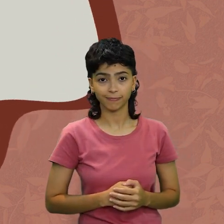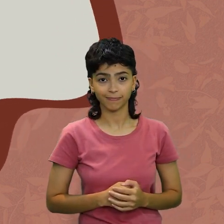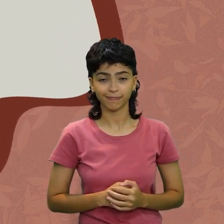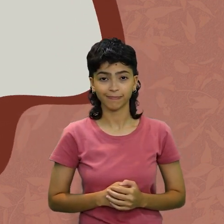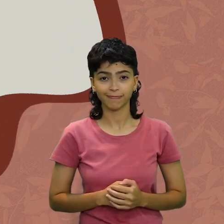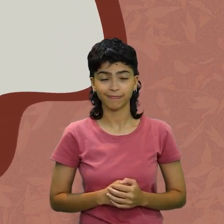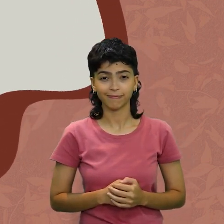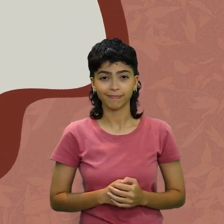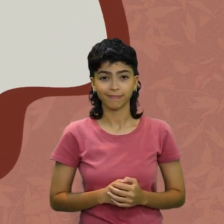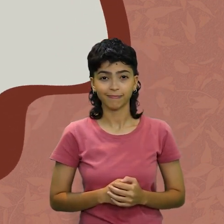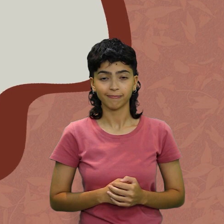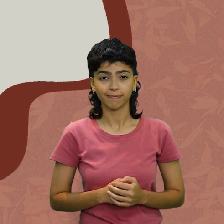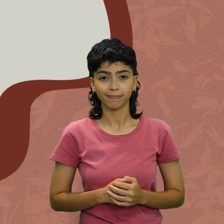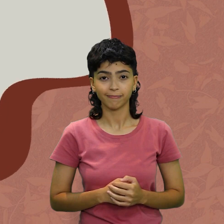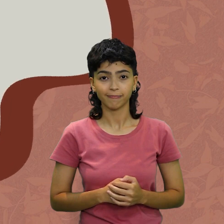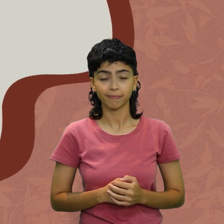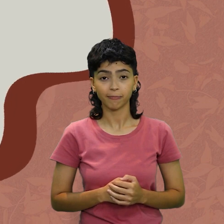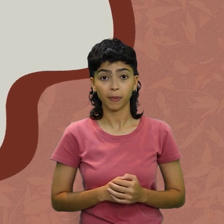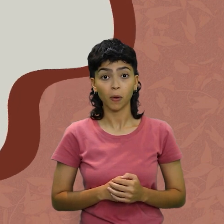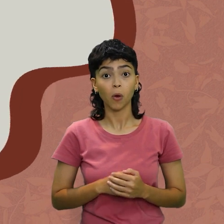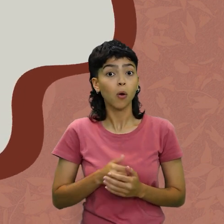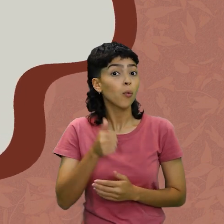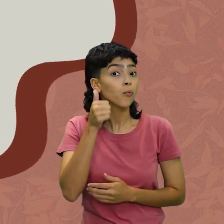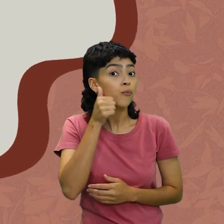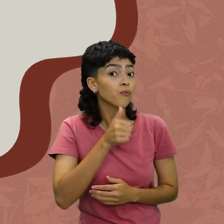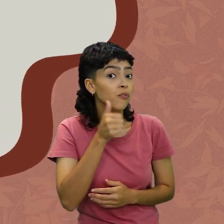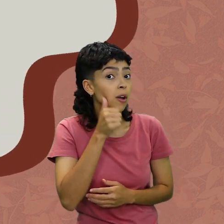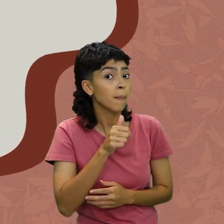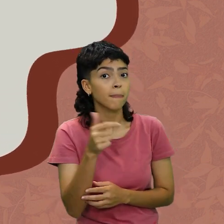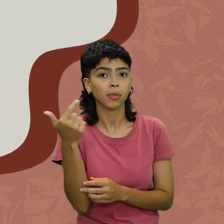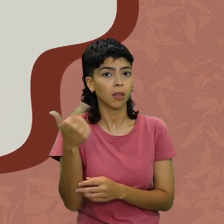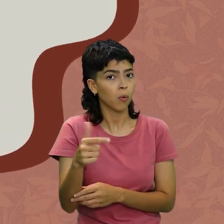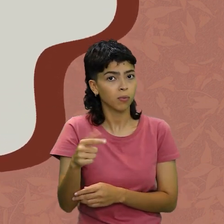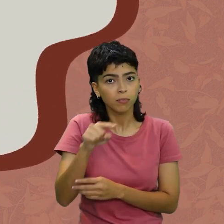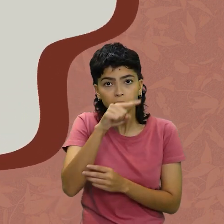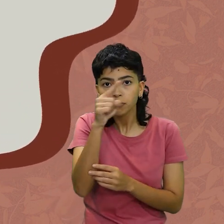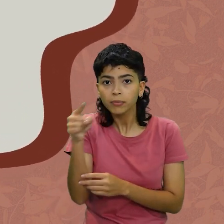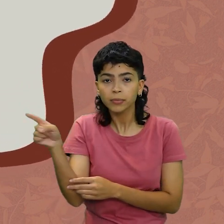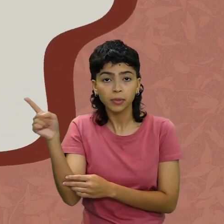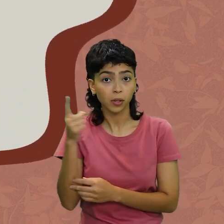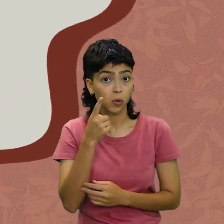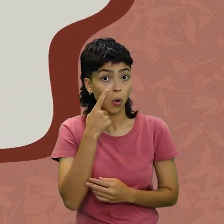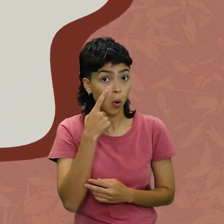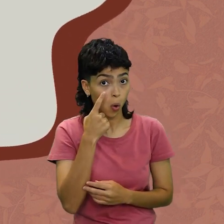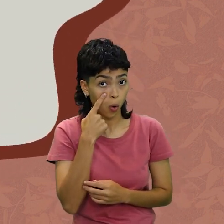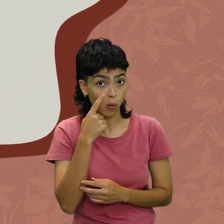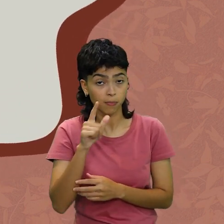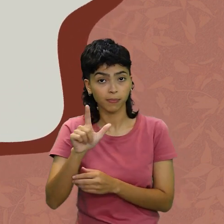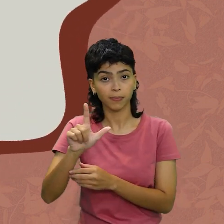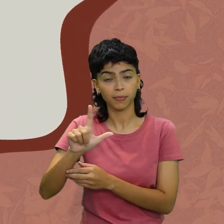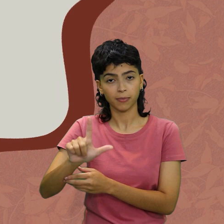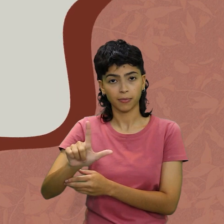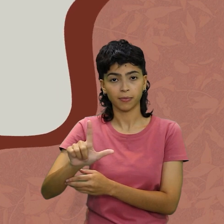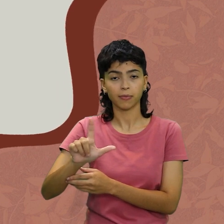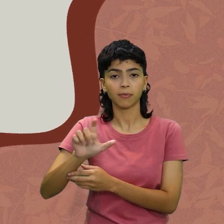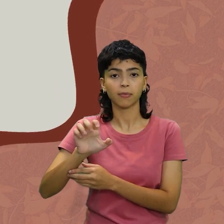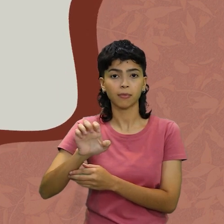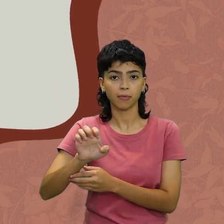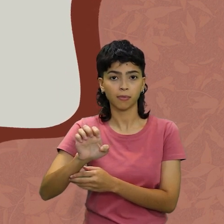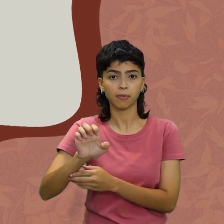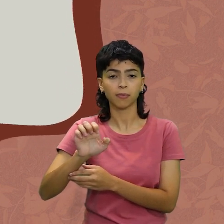comigo. Leão. Já a leoa não tem acento. Vamos juntos escrever o feminino de leão?